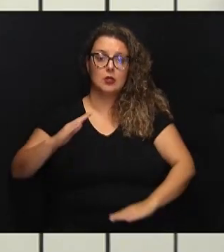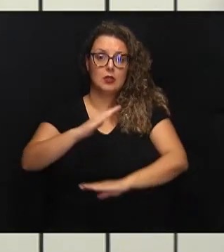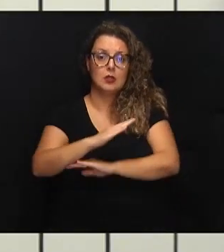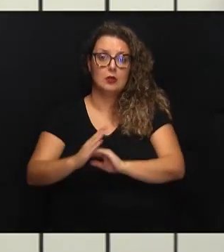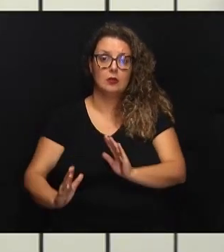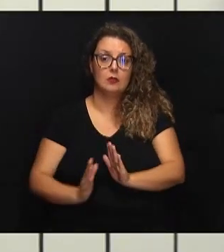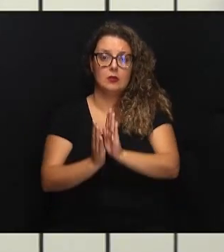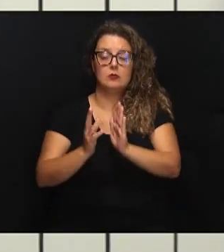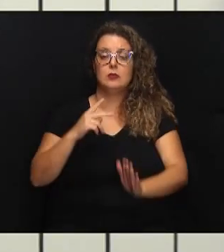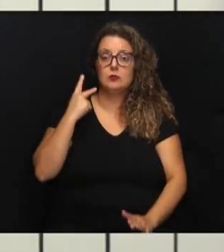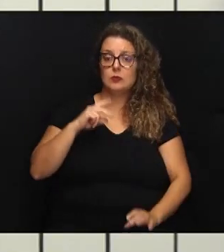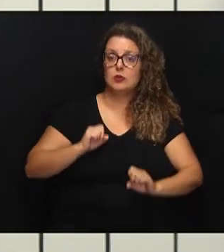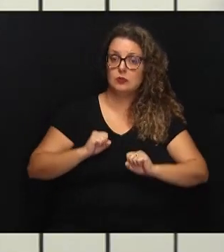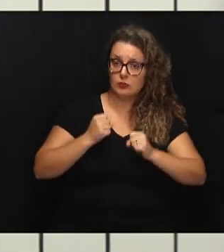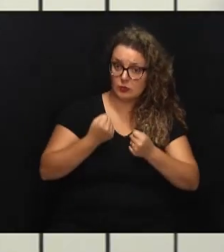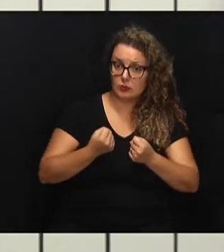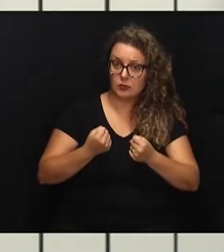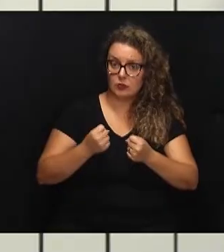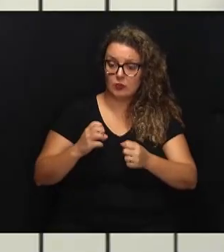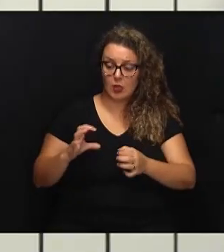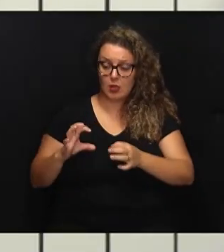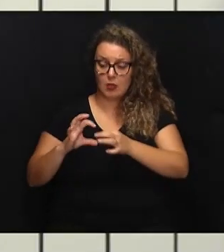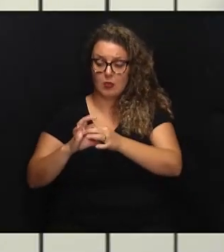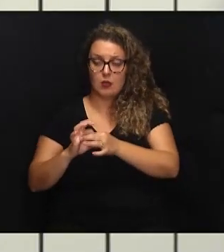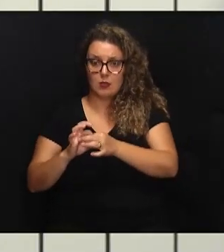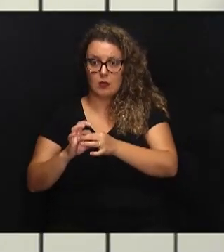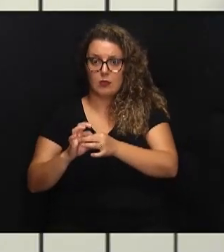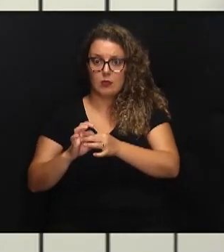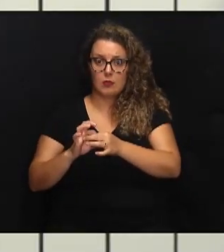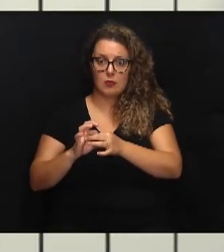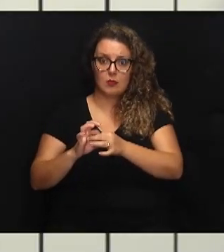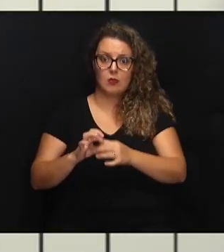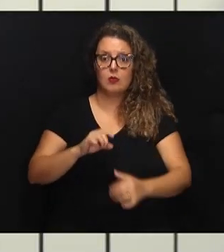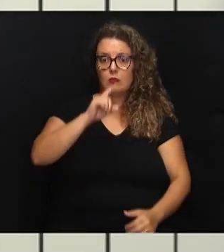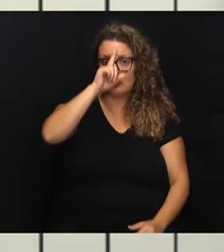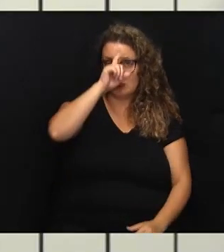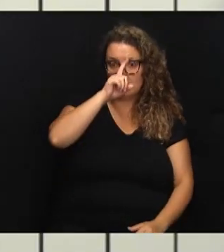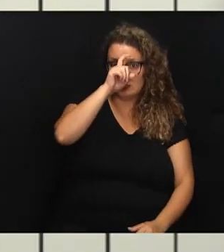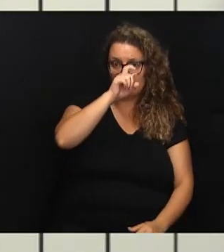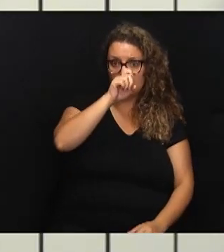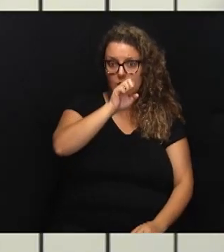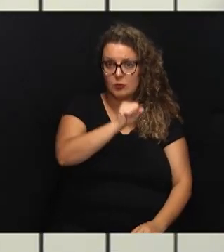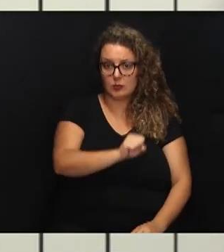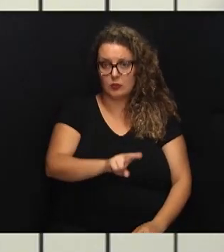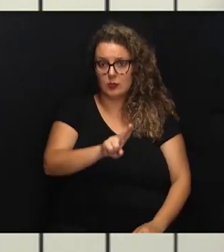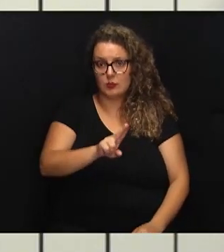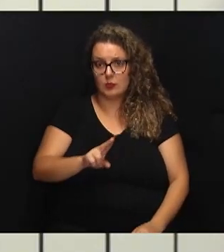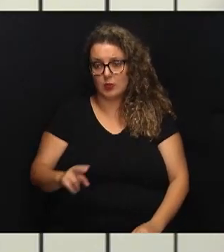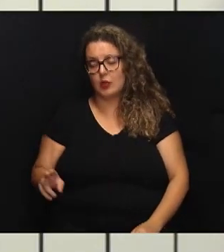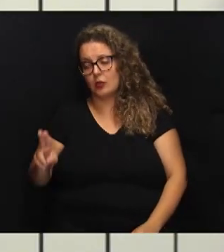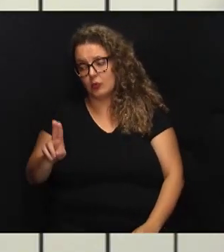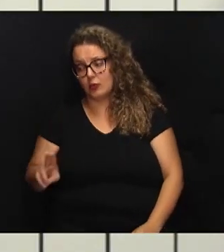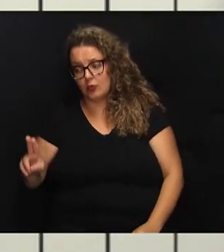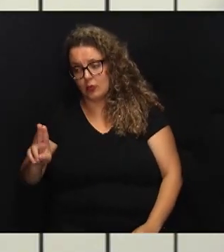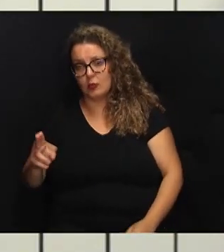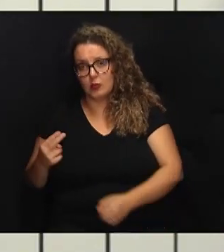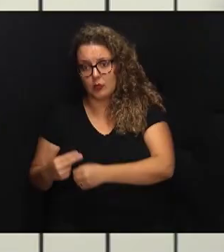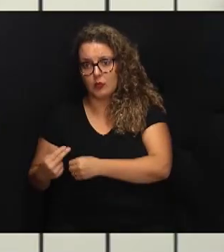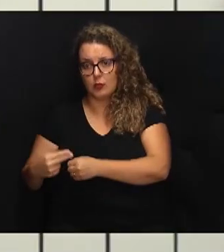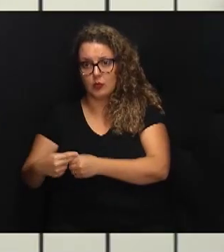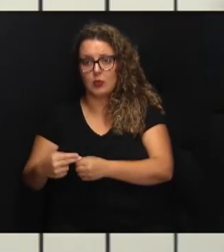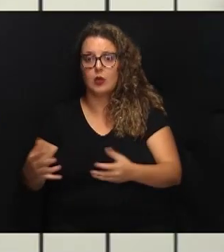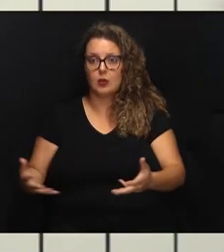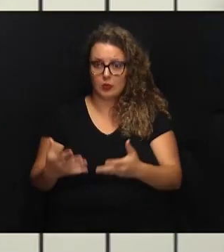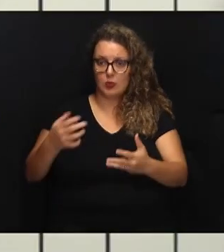parlamentar em defesa do vínculo da Unicamp com o Hospital Estadual de Sumaré. A iniciativa é da